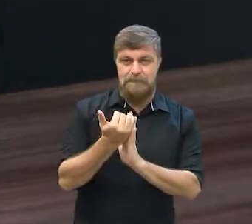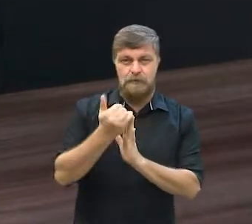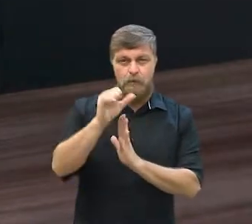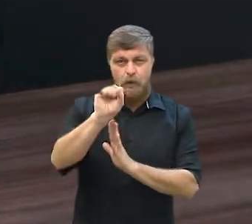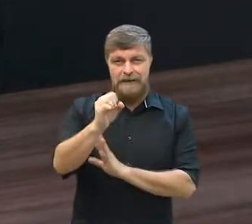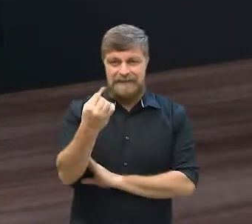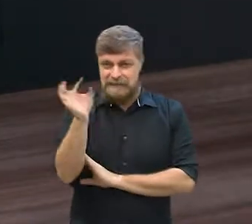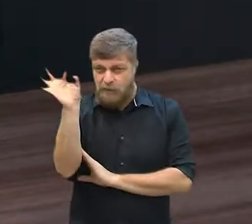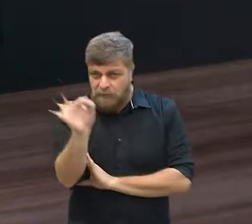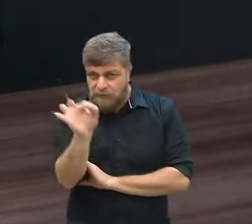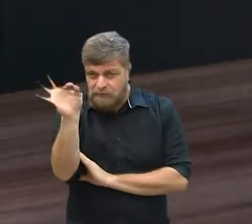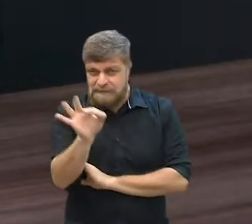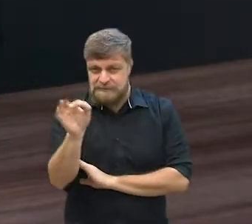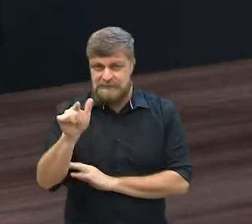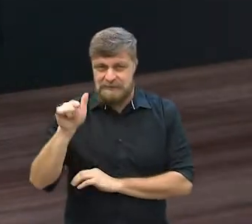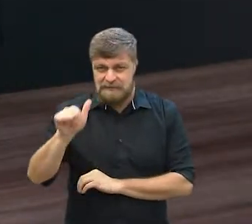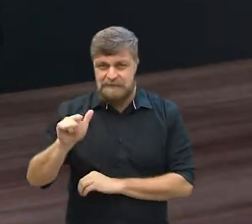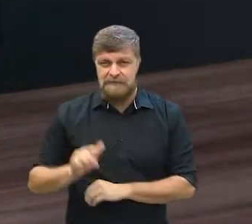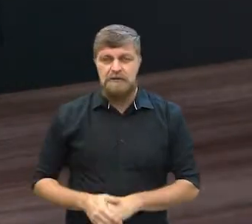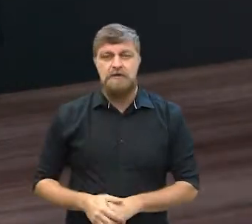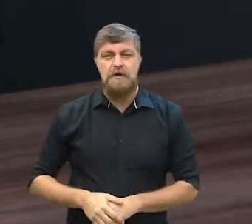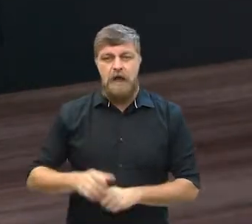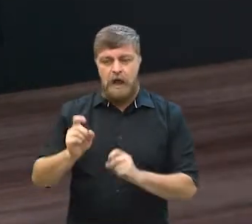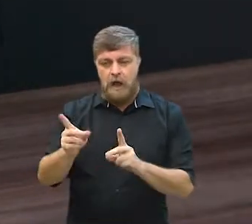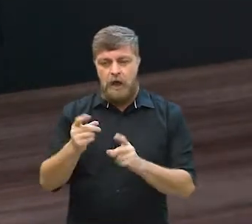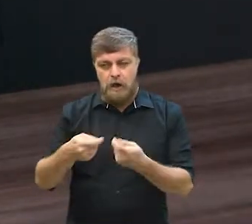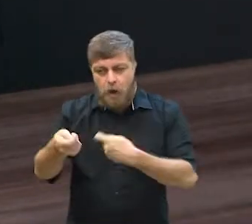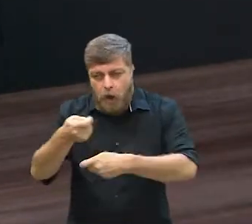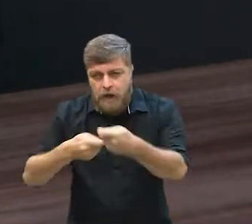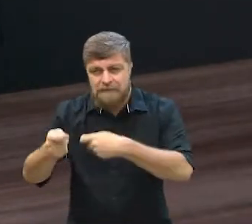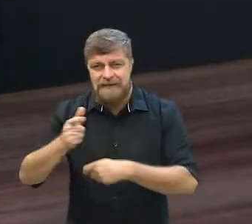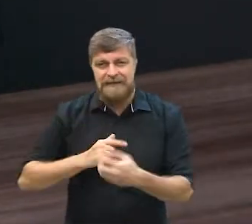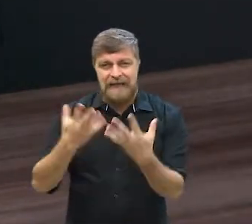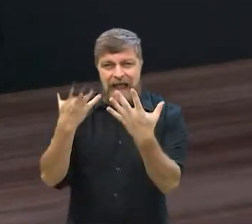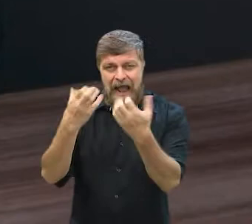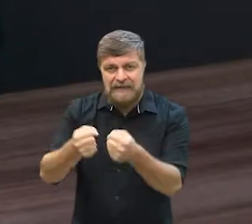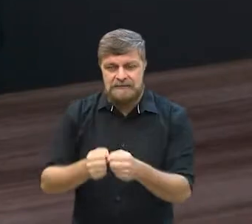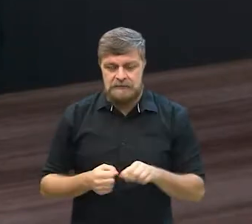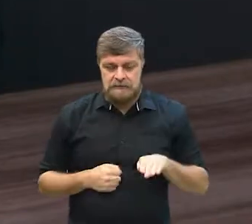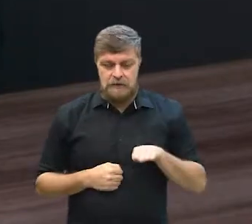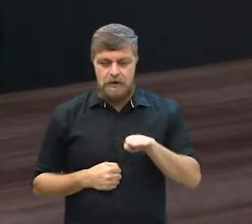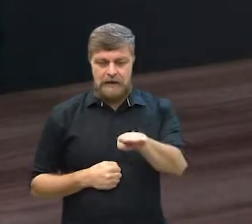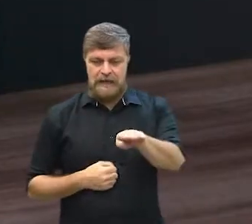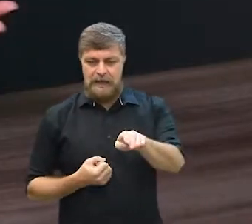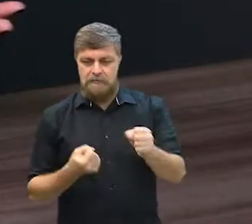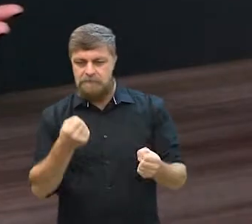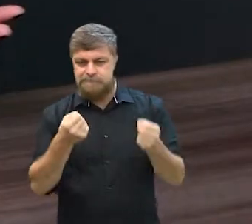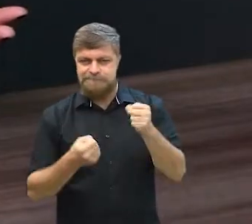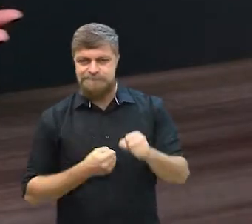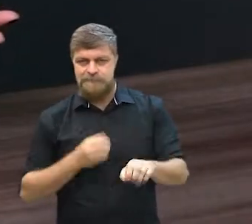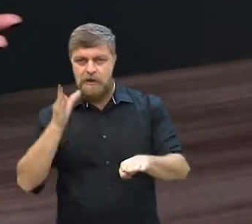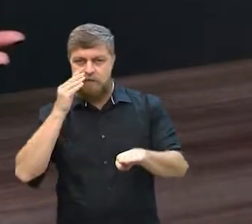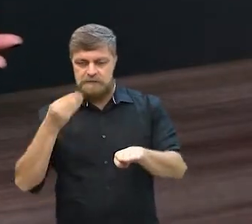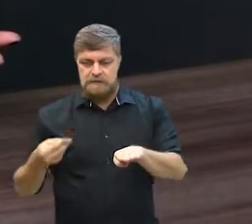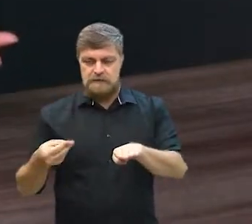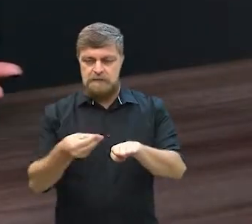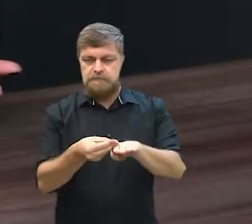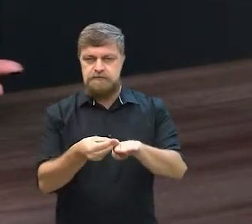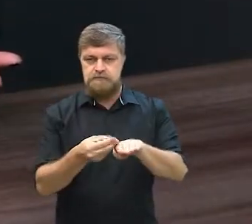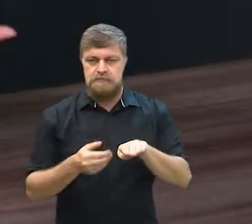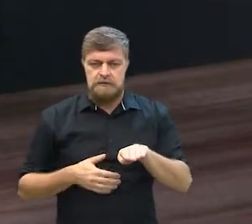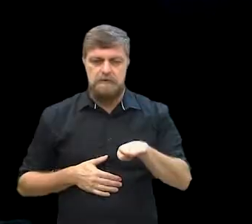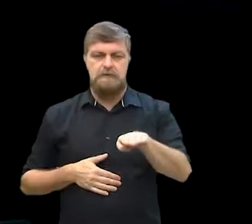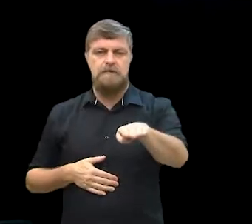salto de 81% dos comércios que passaram a adotar o delivery como um método de sobrevivência